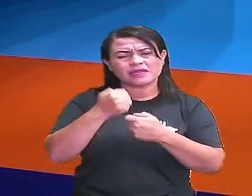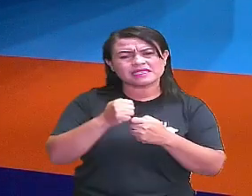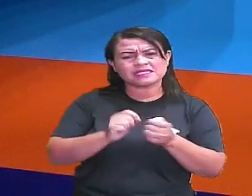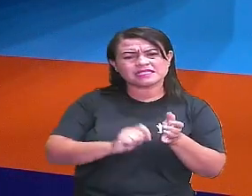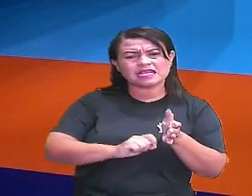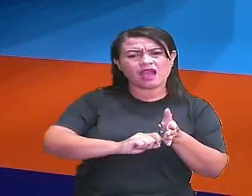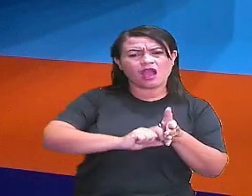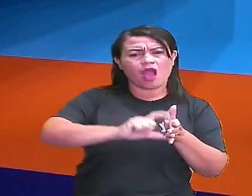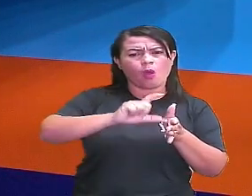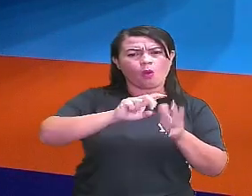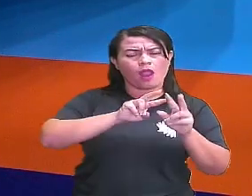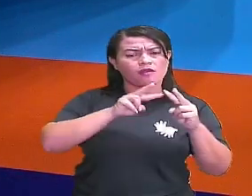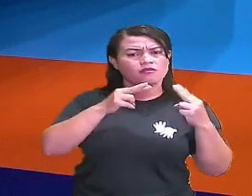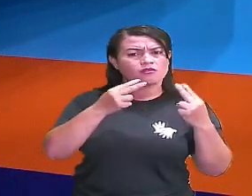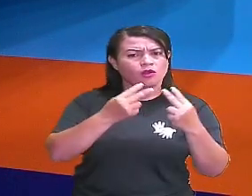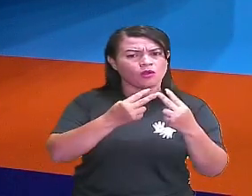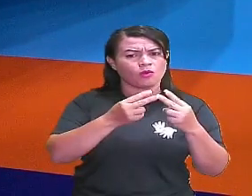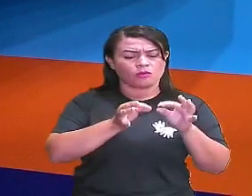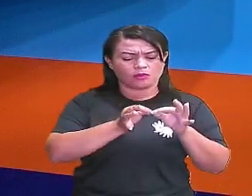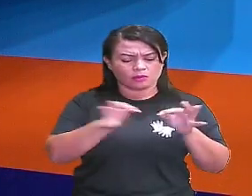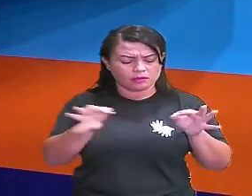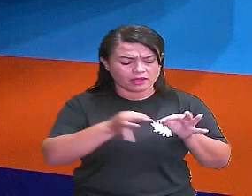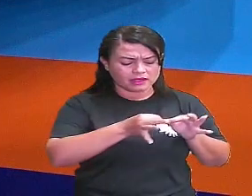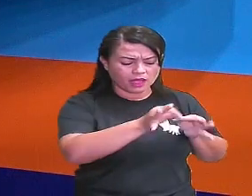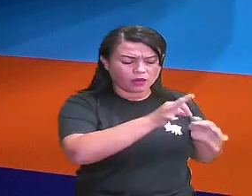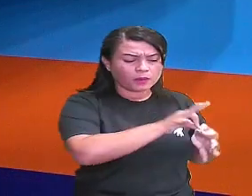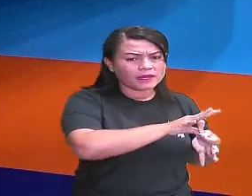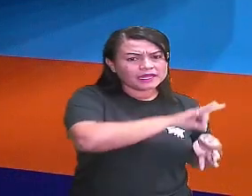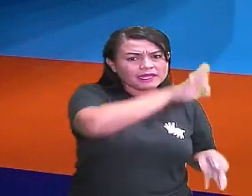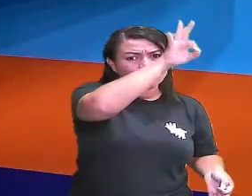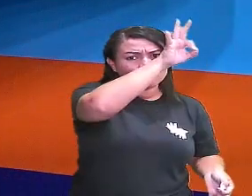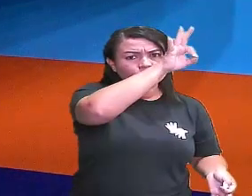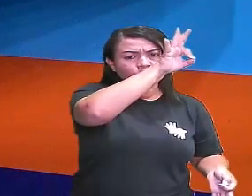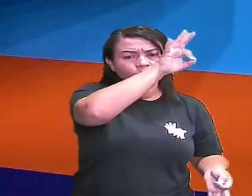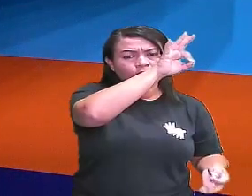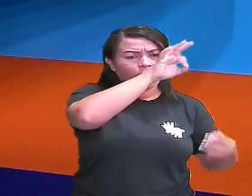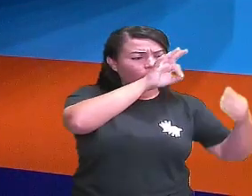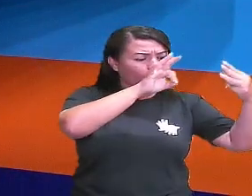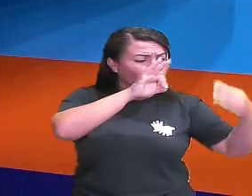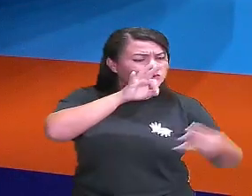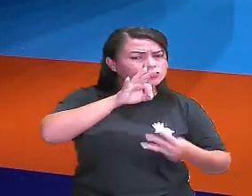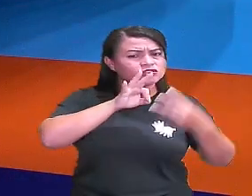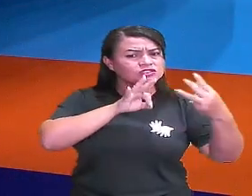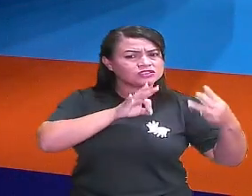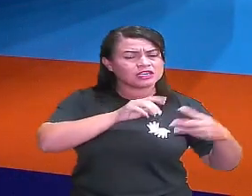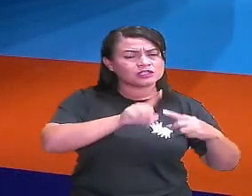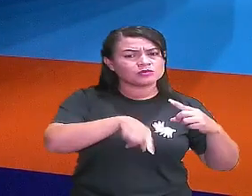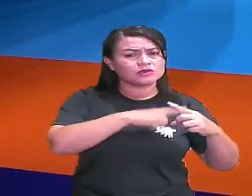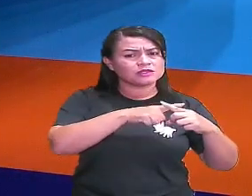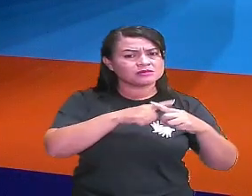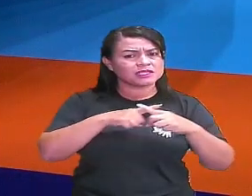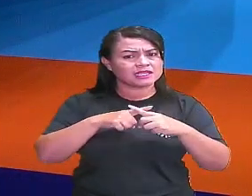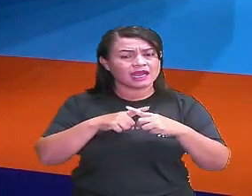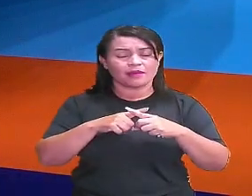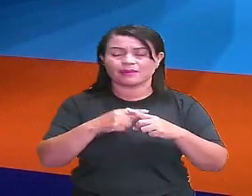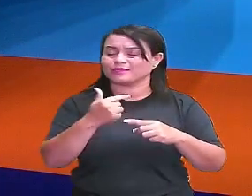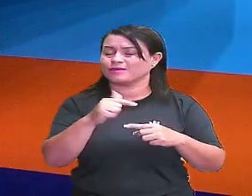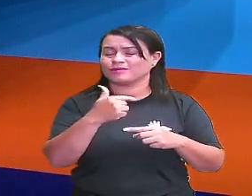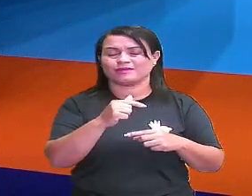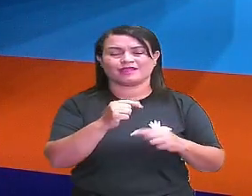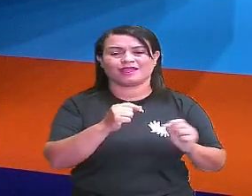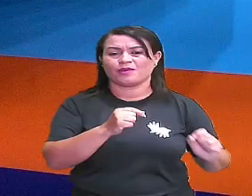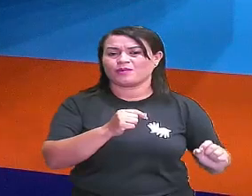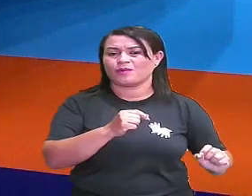com sólido, né? Comprimento, largura e altura. Multiplica os três. Só que aqui eu não tenho a altura. Eu